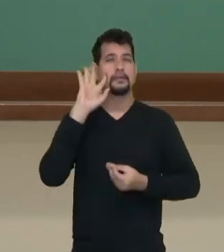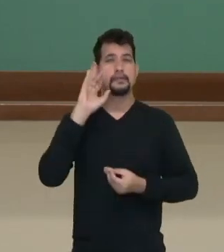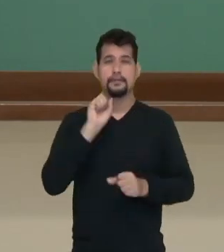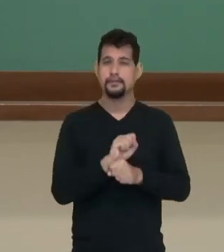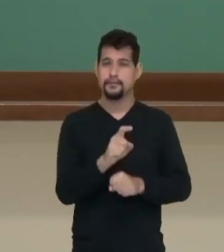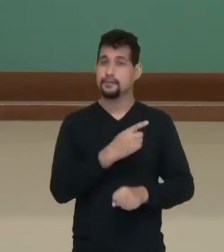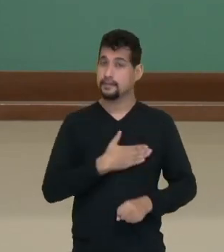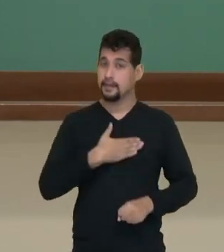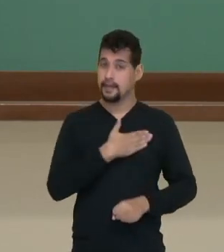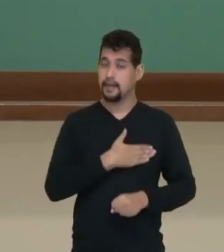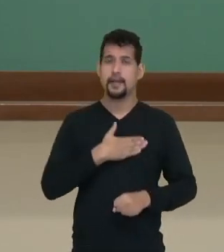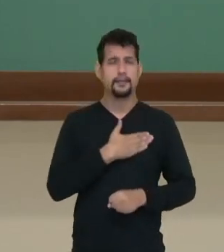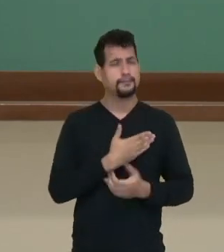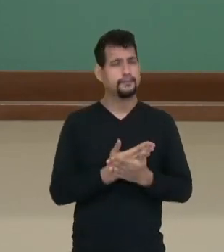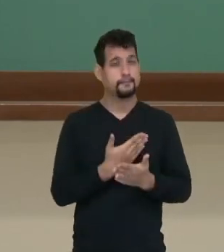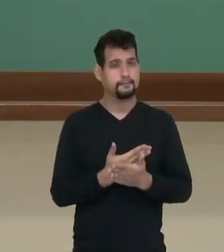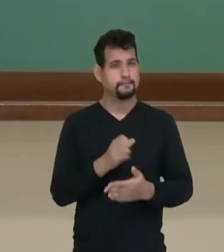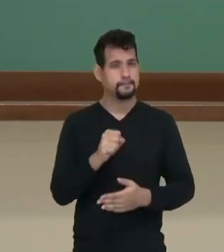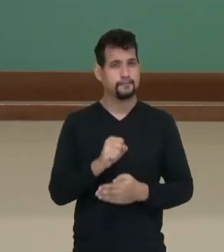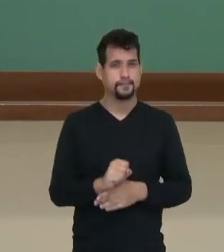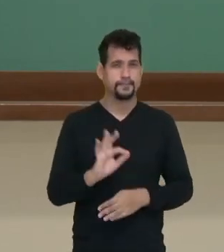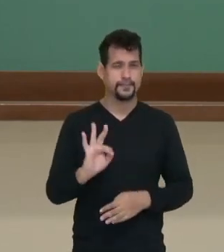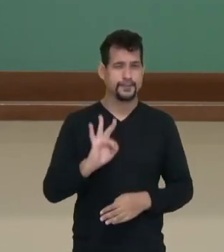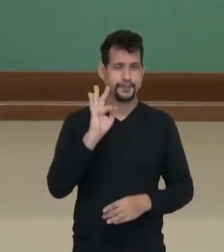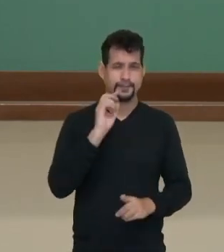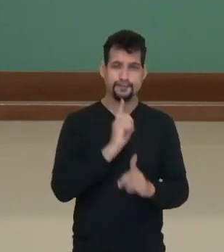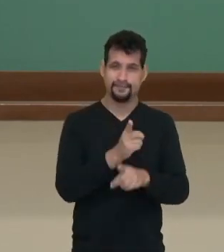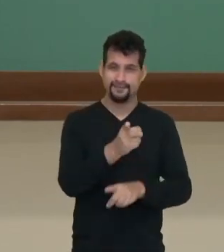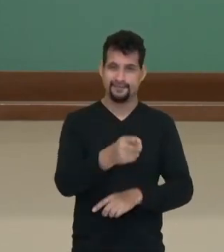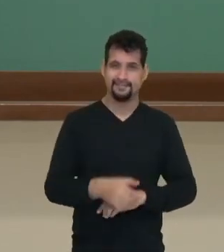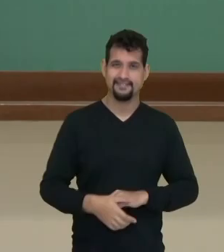espero que vocês tenham gostado aí desta aula, até o nosso